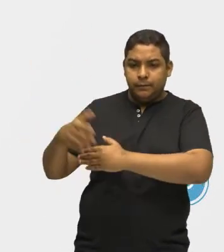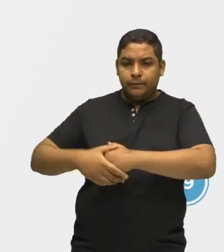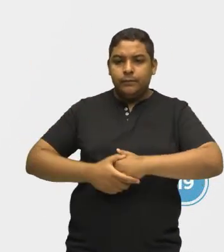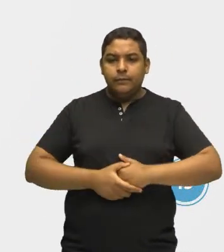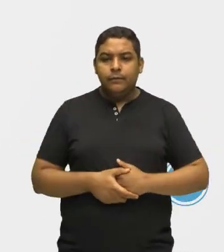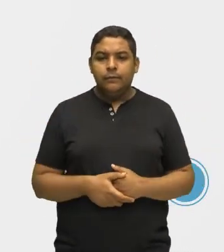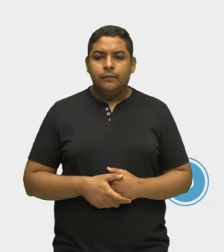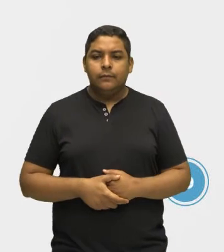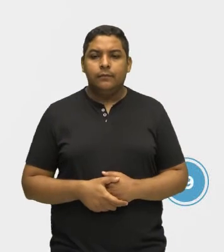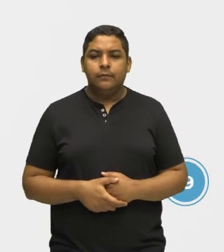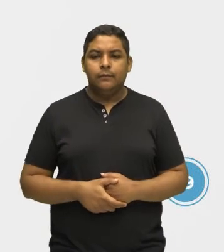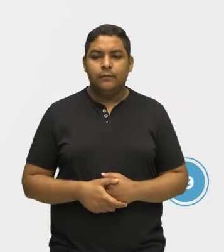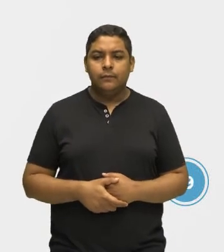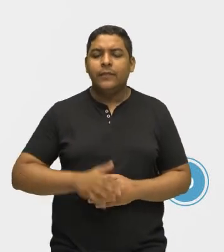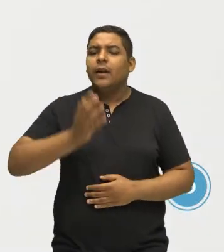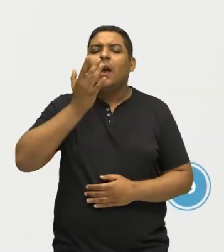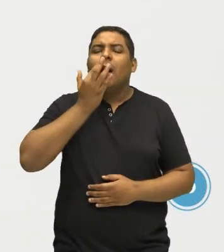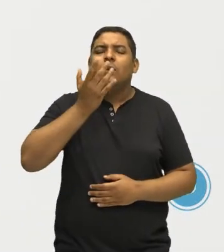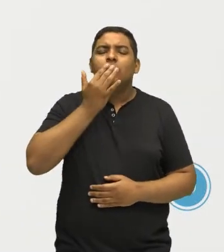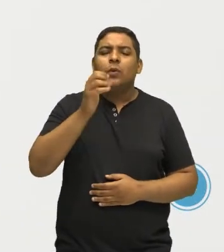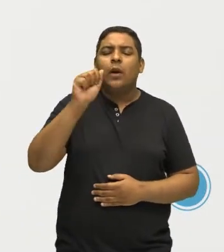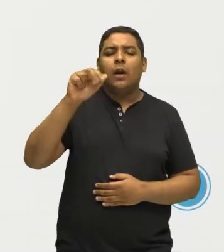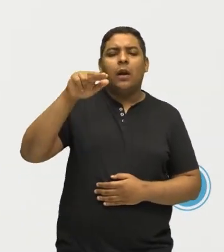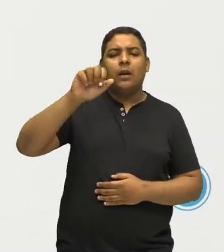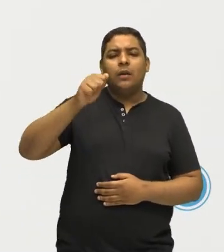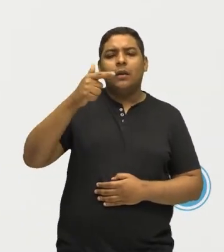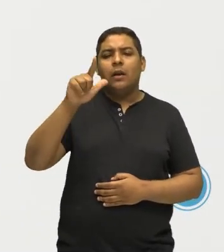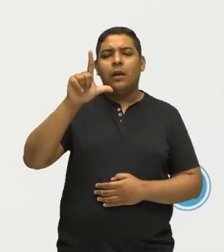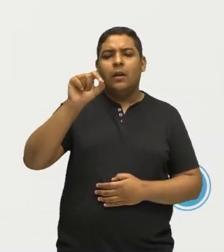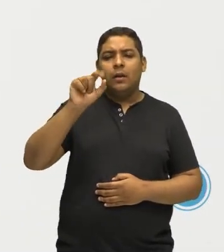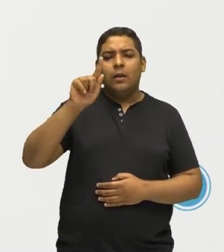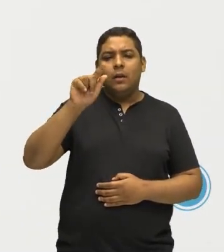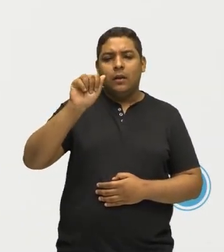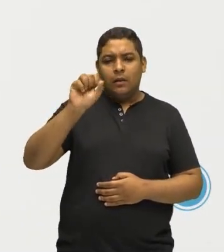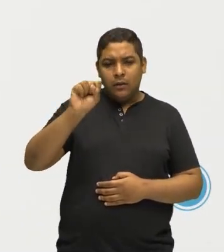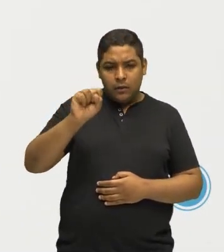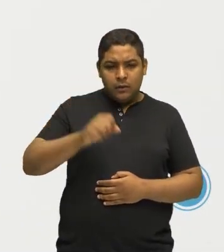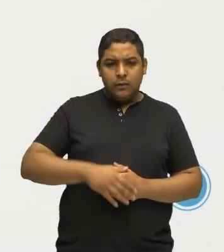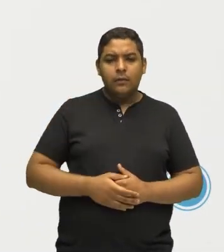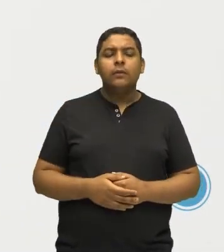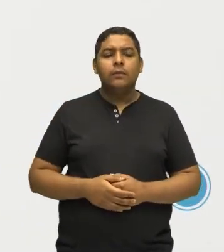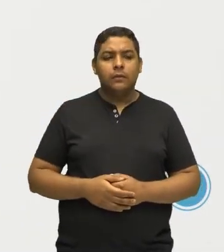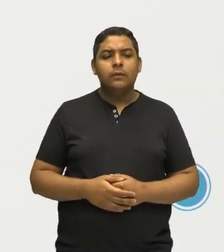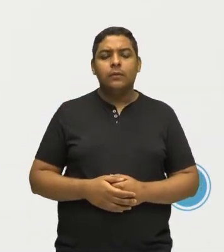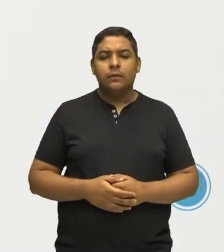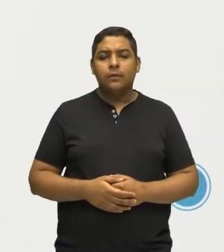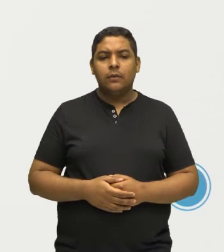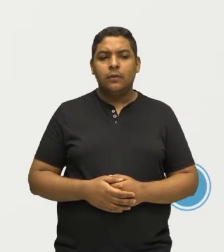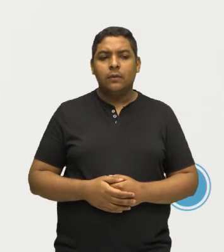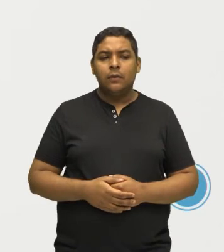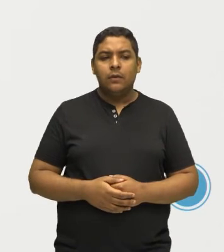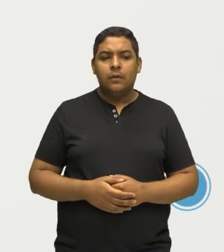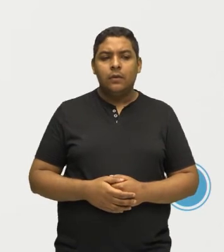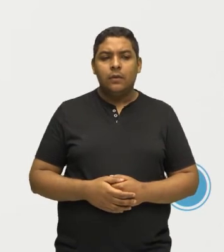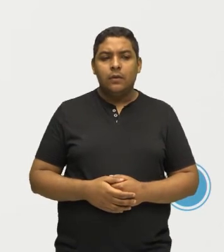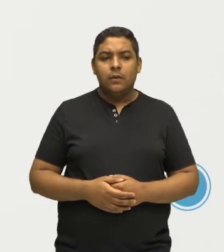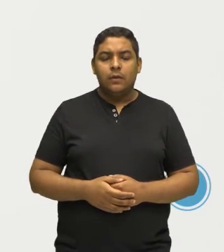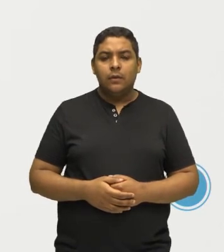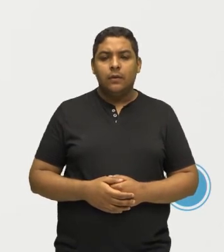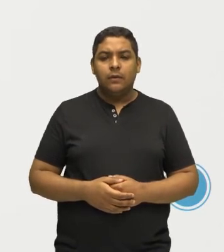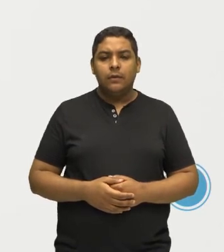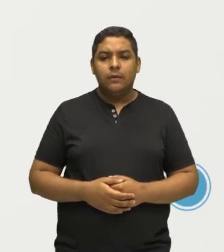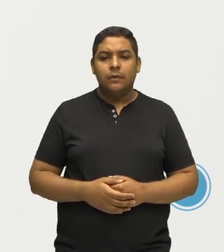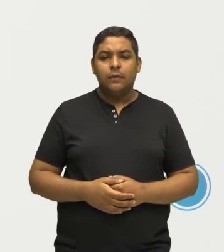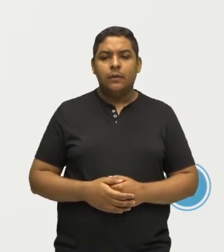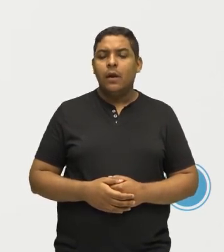círculo cromático, as cores análogas são essas aqui, ó, que estão uma próxima à outra, certo? E agora chegou o